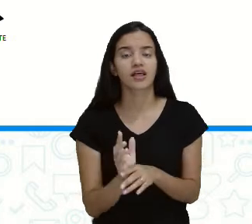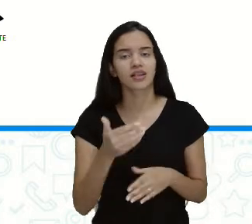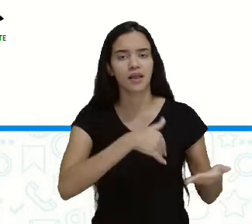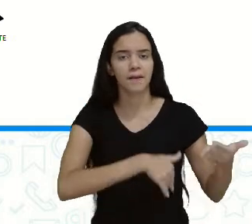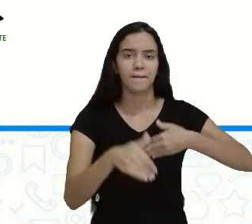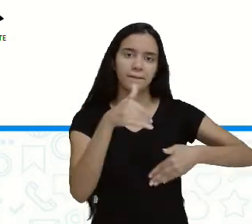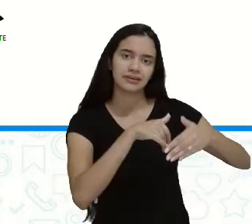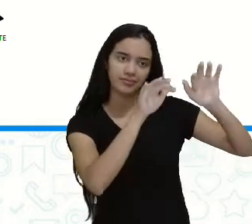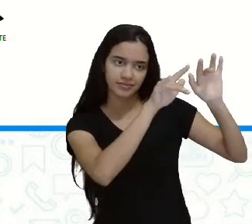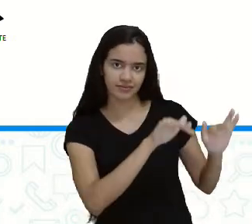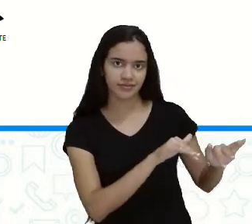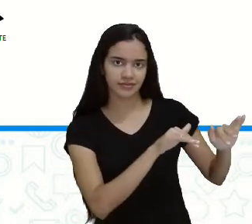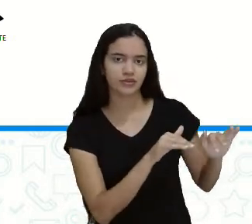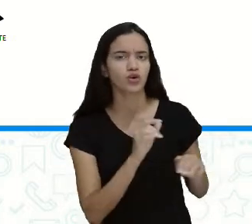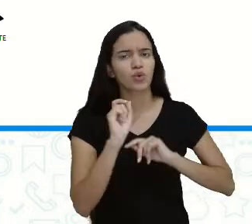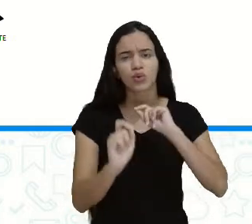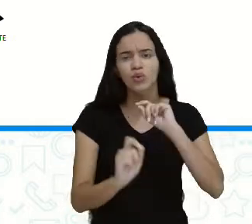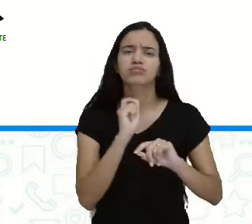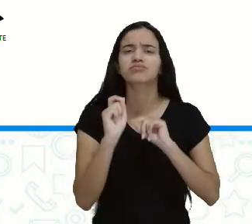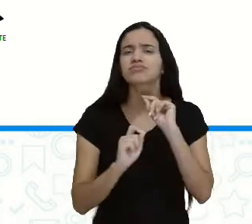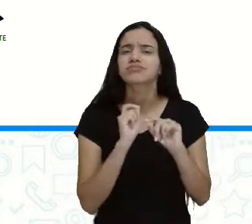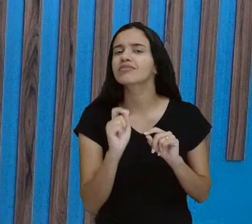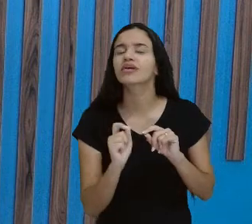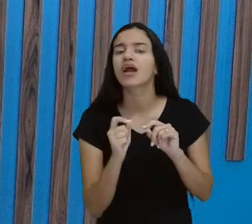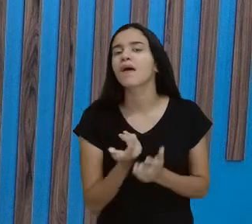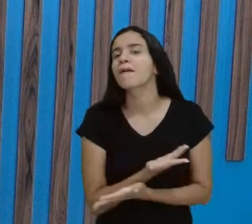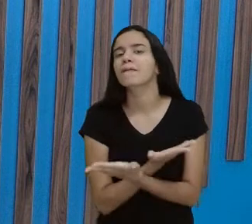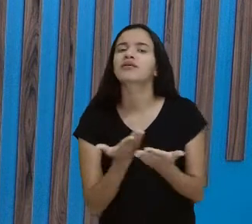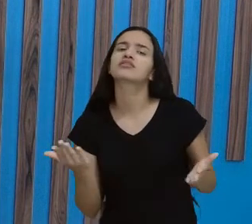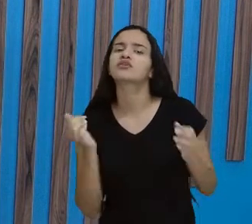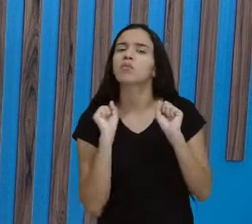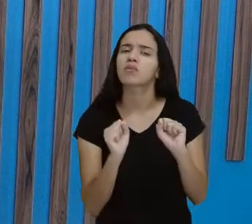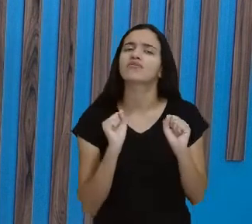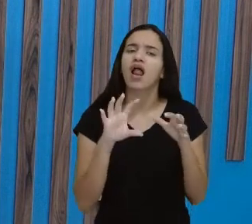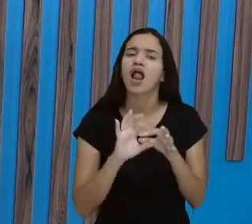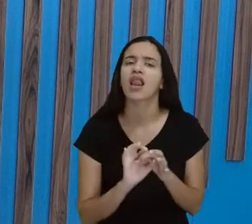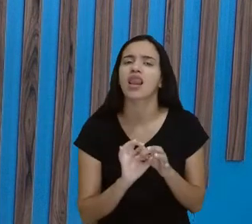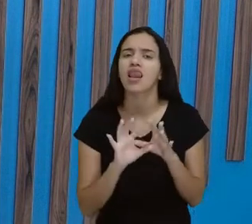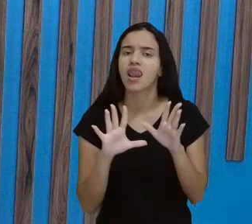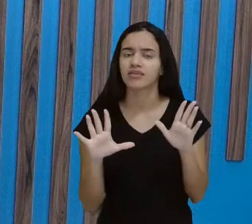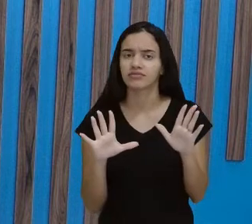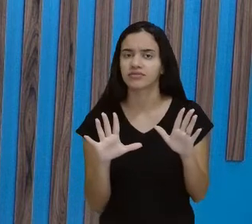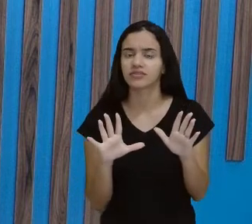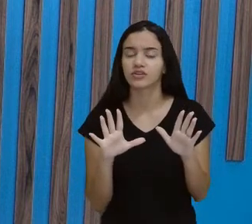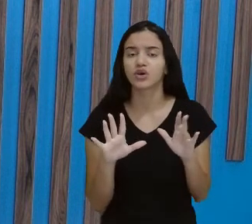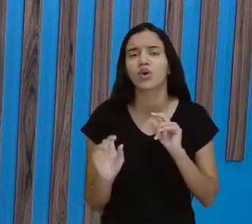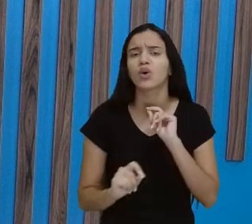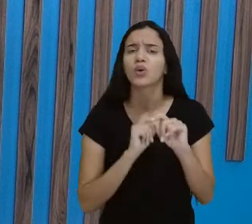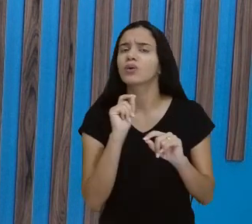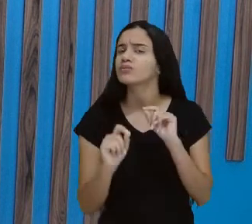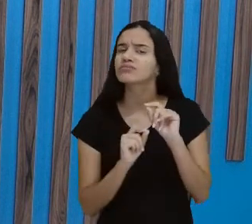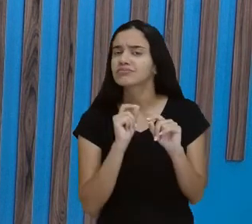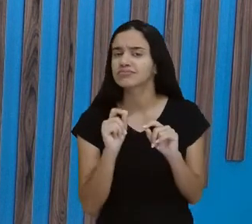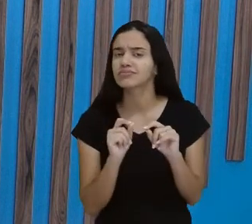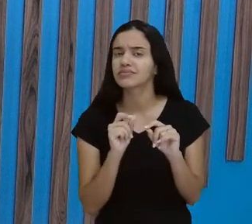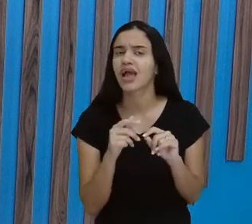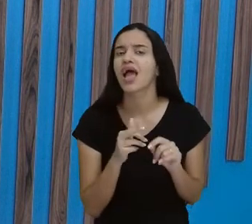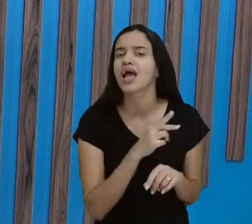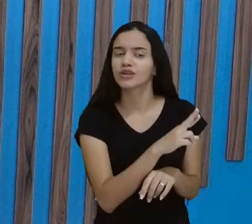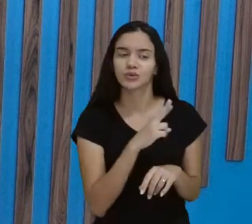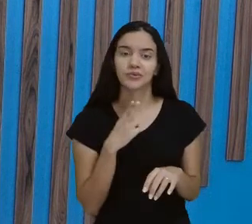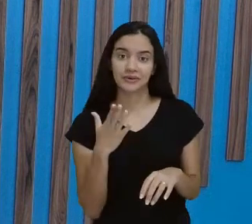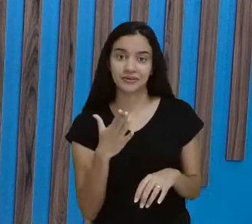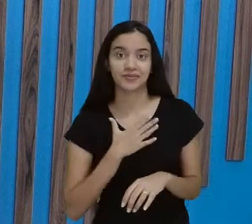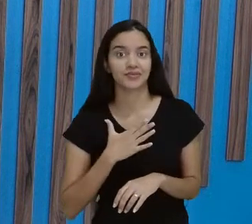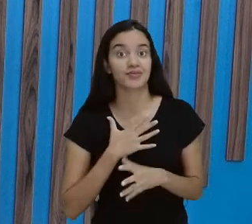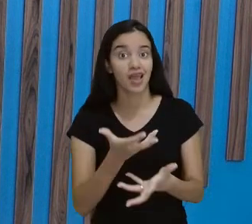no chat com a gente, o que vem a ser para vocês, pode falar livremente, o que vem a ser espaço geográfico? Responde para mim,